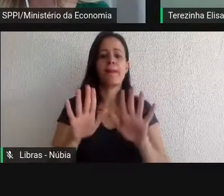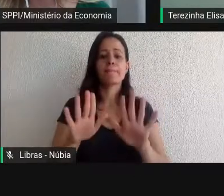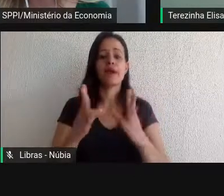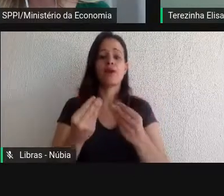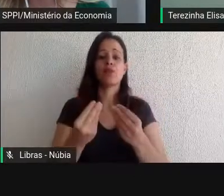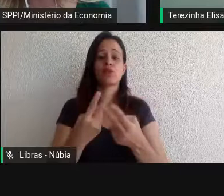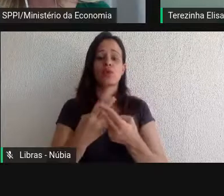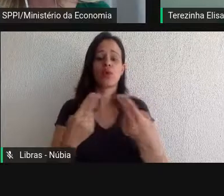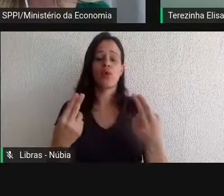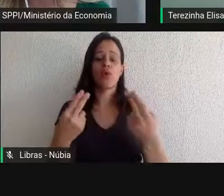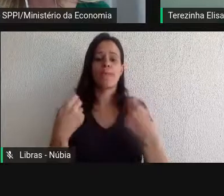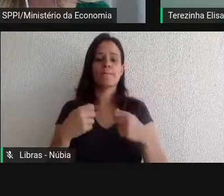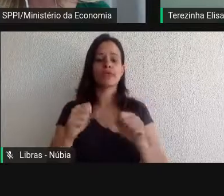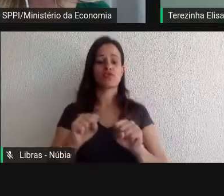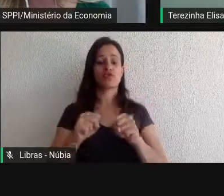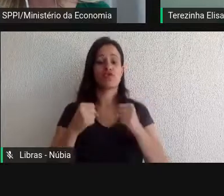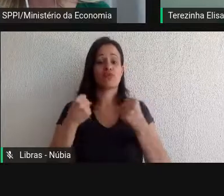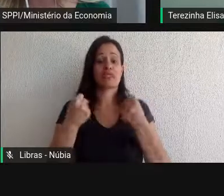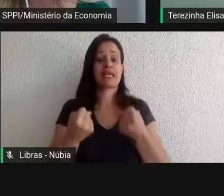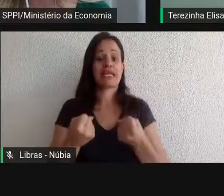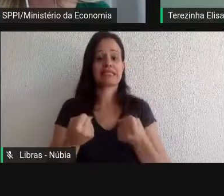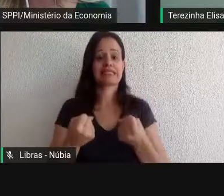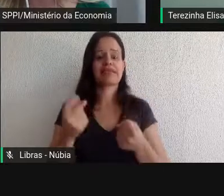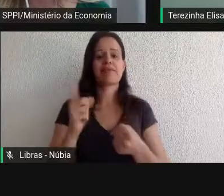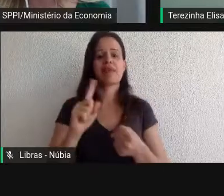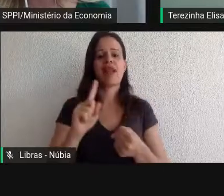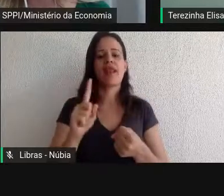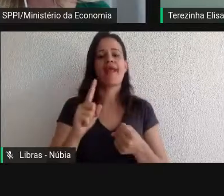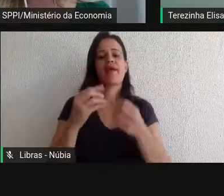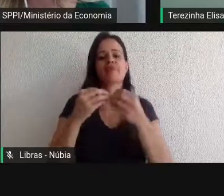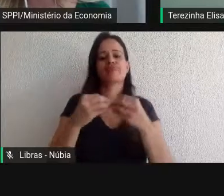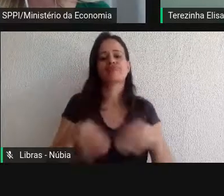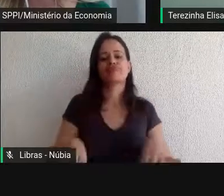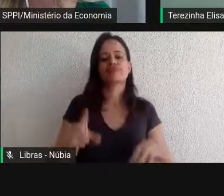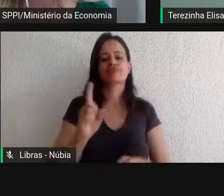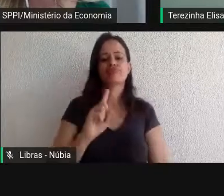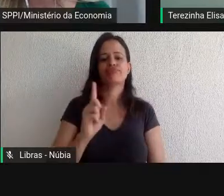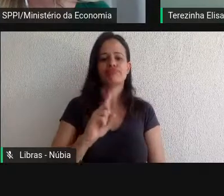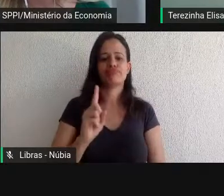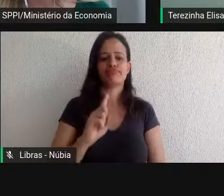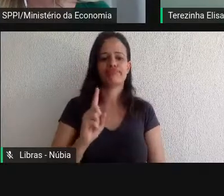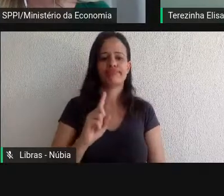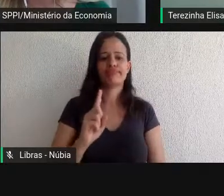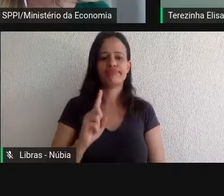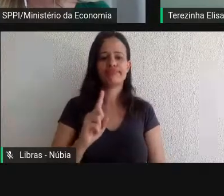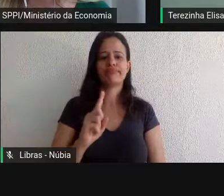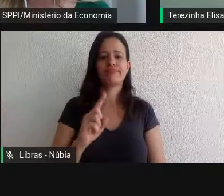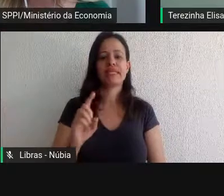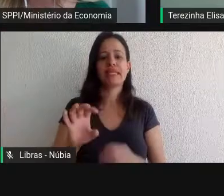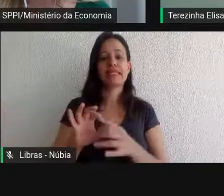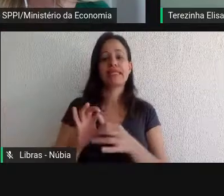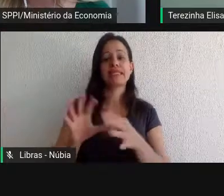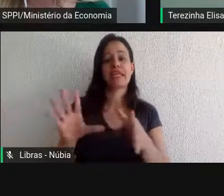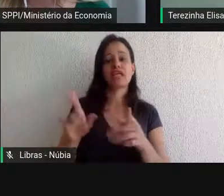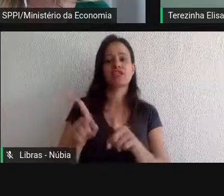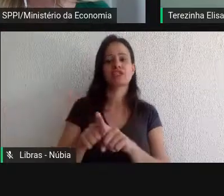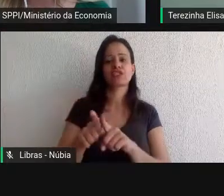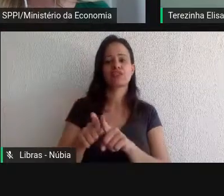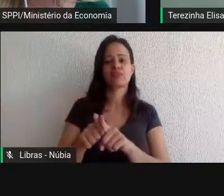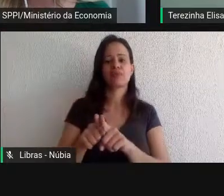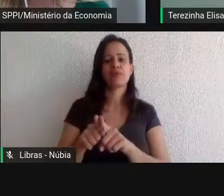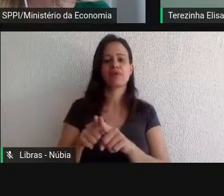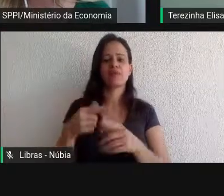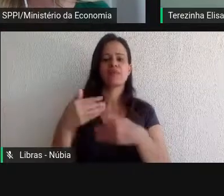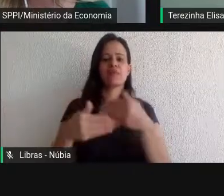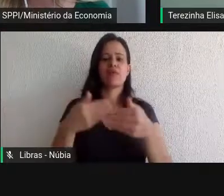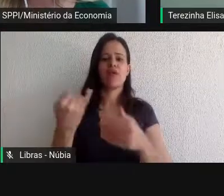precisa ser fortalecida até para que não caia em desuso e deixe de ser um instrumento importante